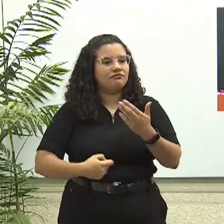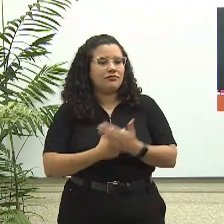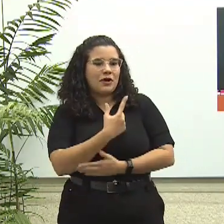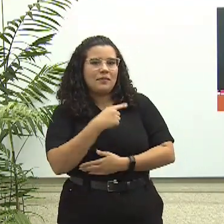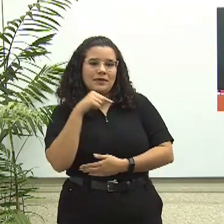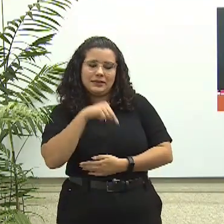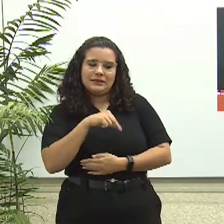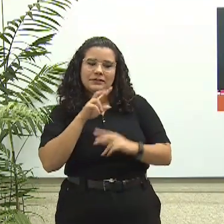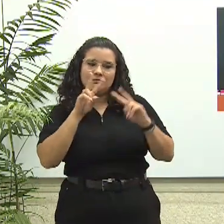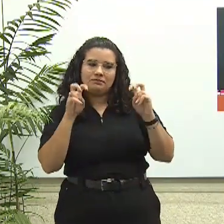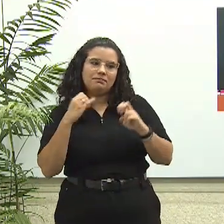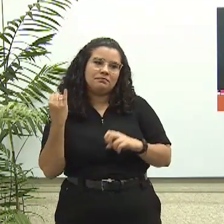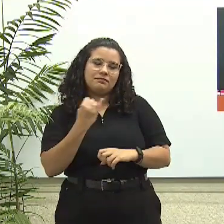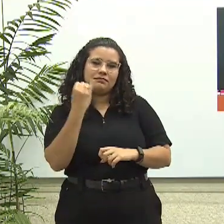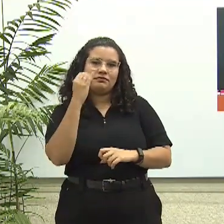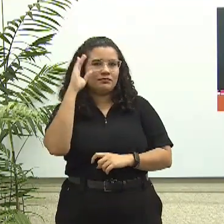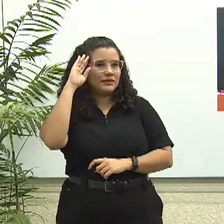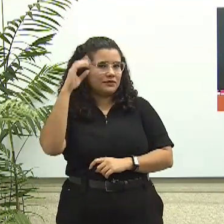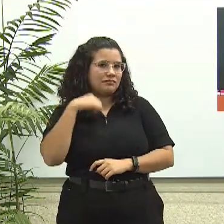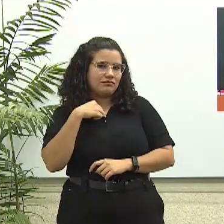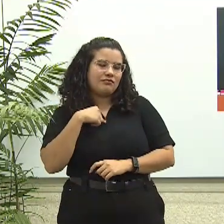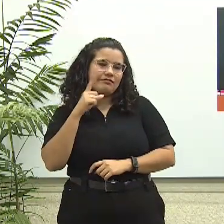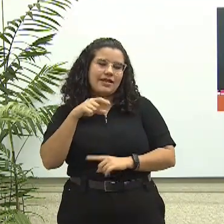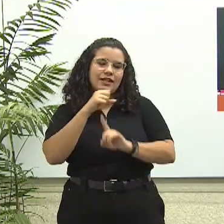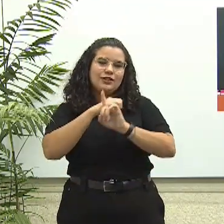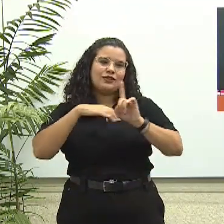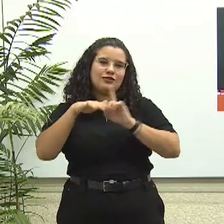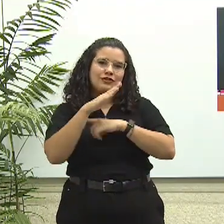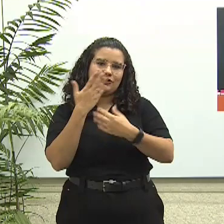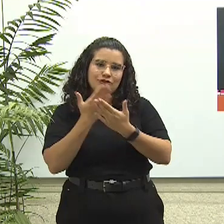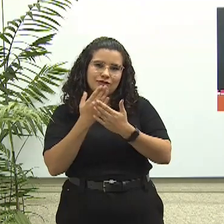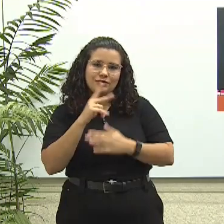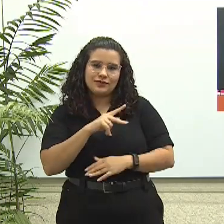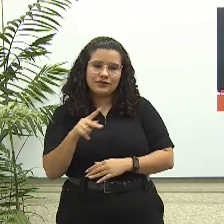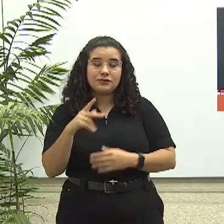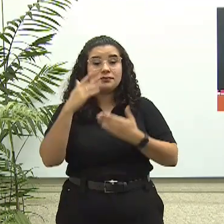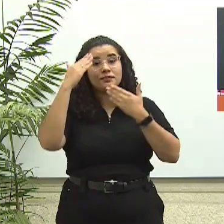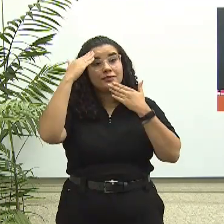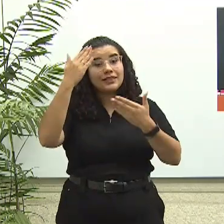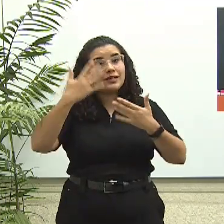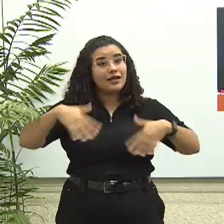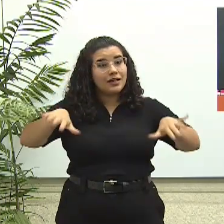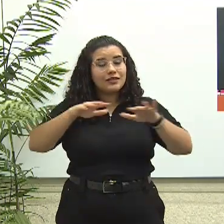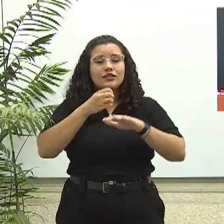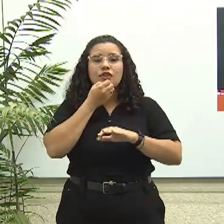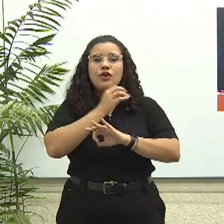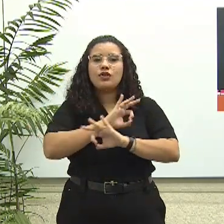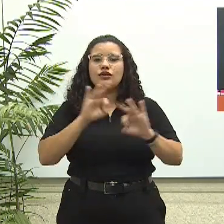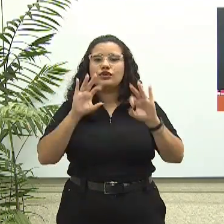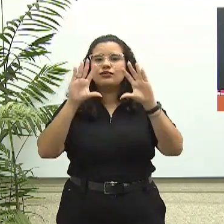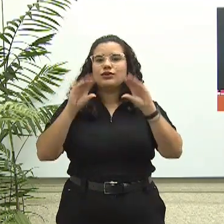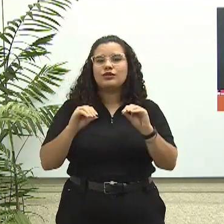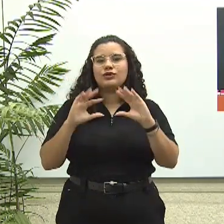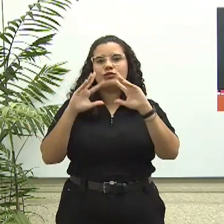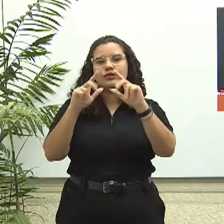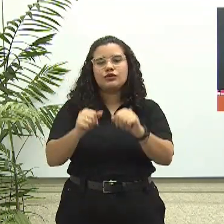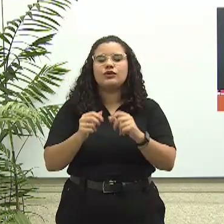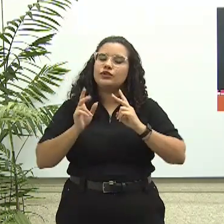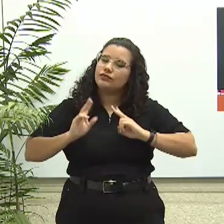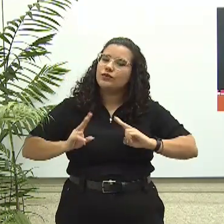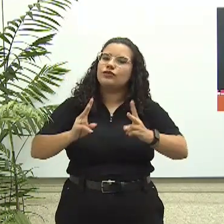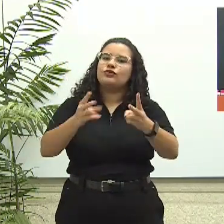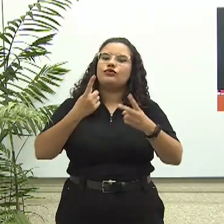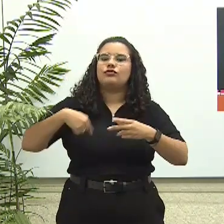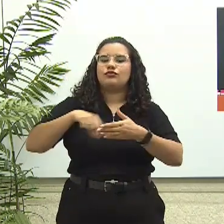muito me importa como socióloga também professora e muito obrigada pessoal ótima noite a todo mundo e vamos continuar aqui